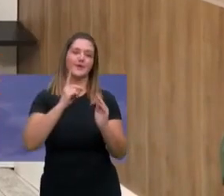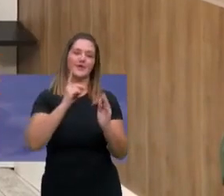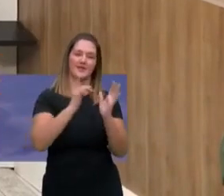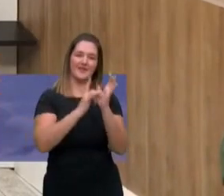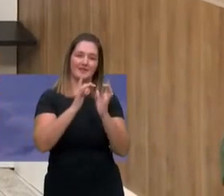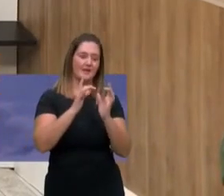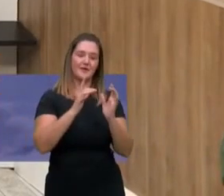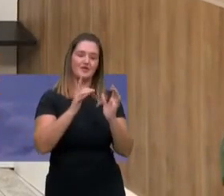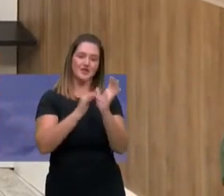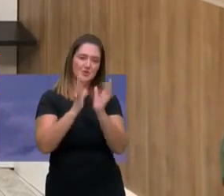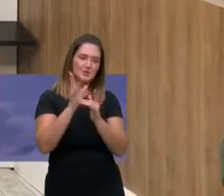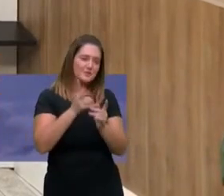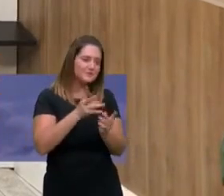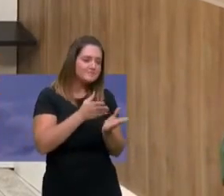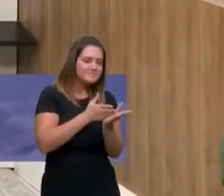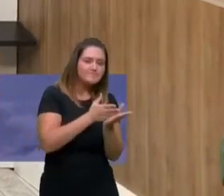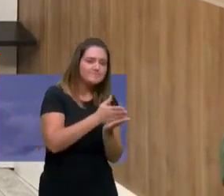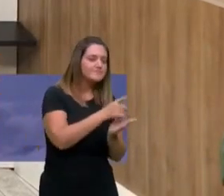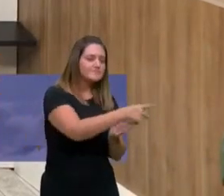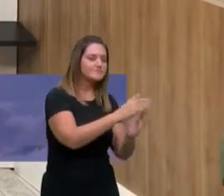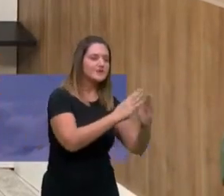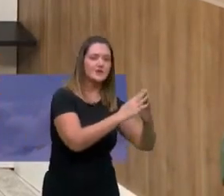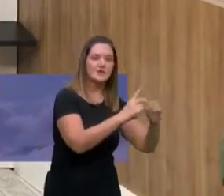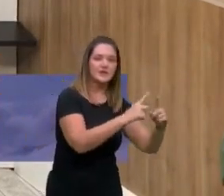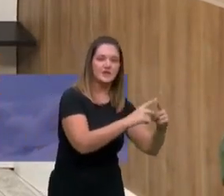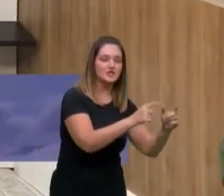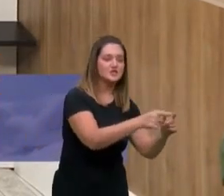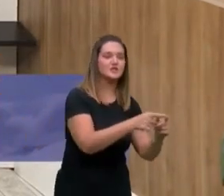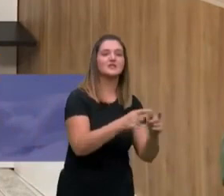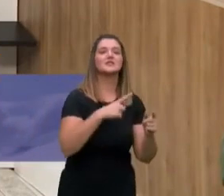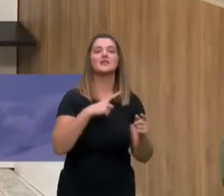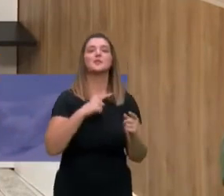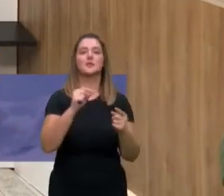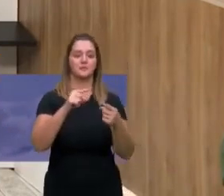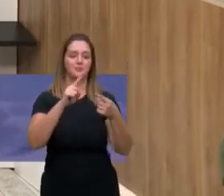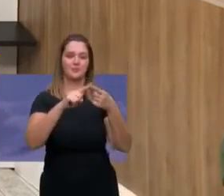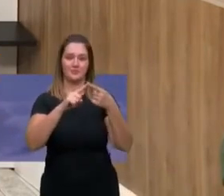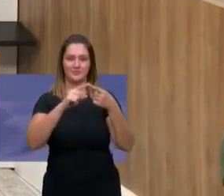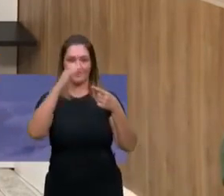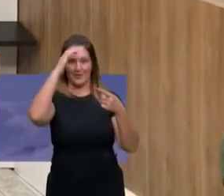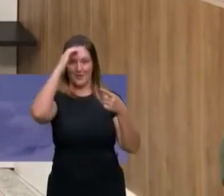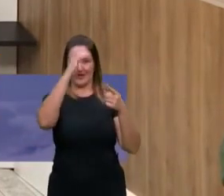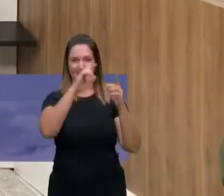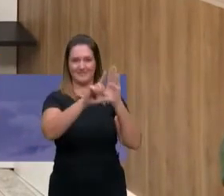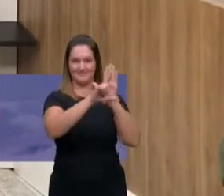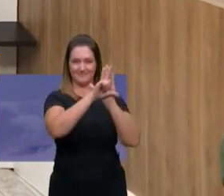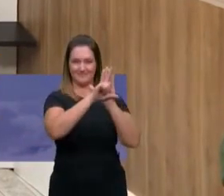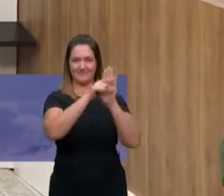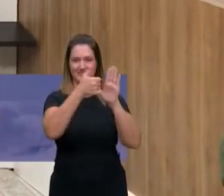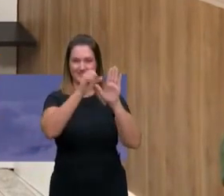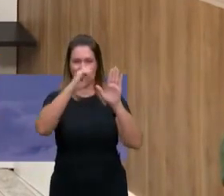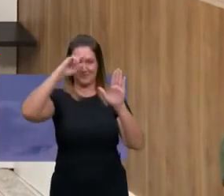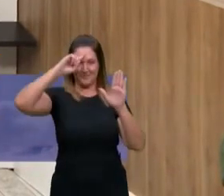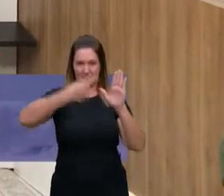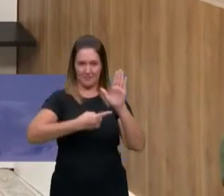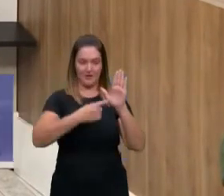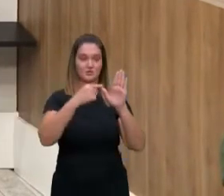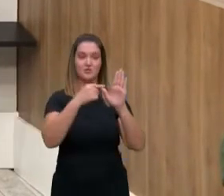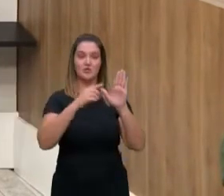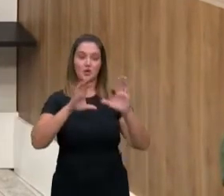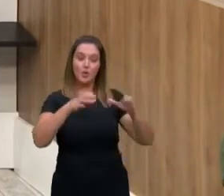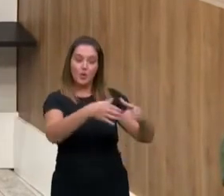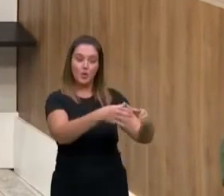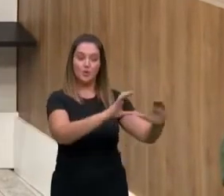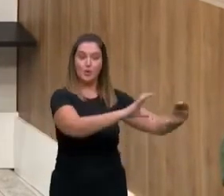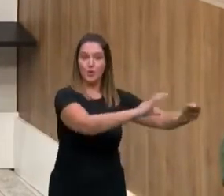igreja. Resumindo, a igreja de Deus é aquela que guarda os mandamentos, os 10 mandamentos que estão